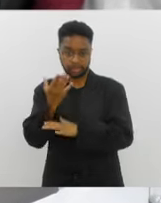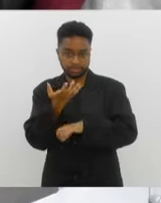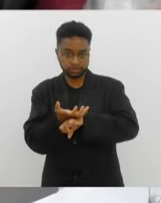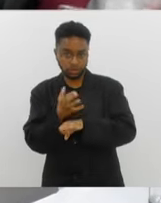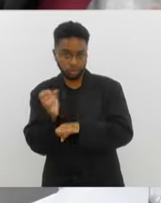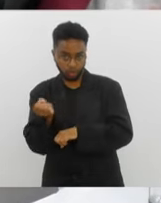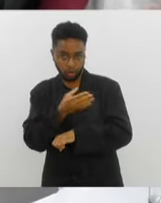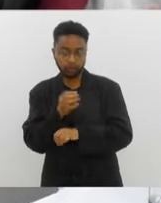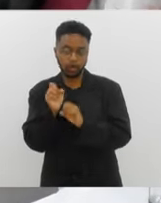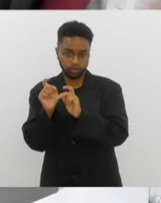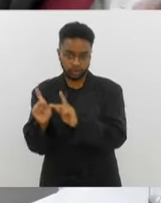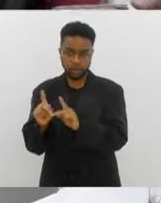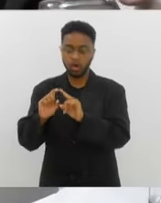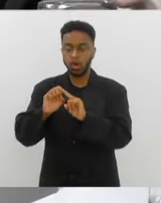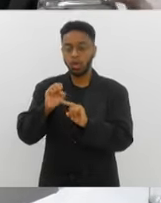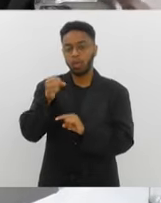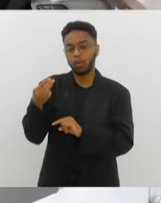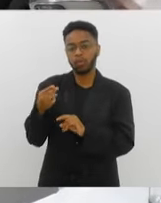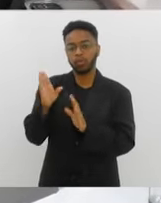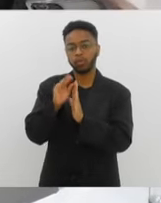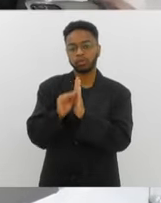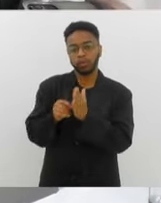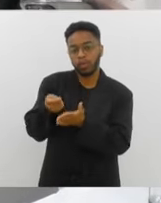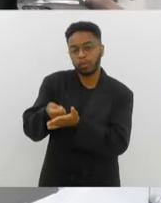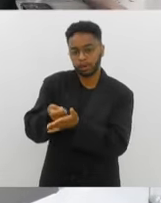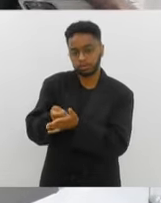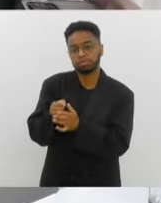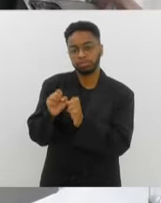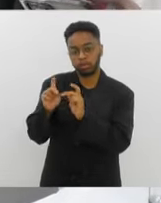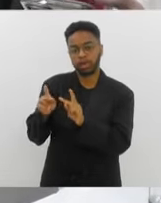conteúdos obrigatórios.